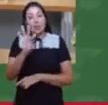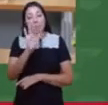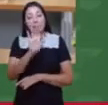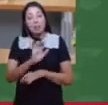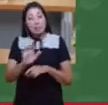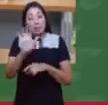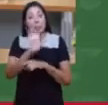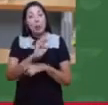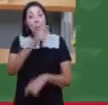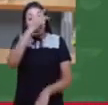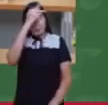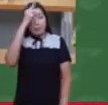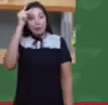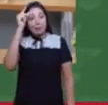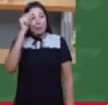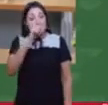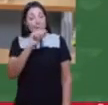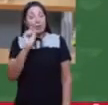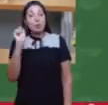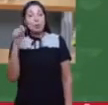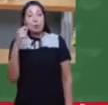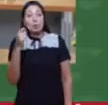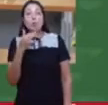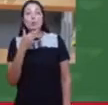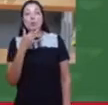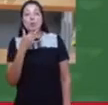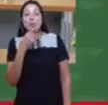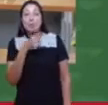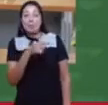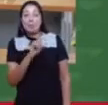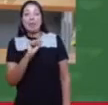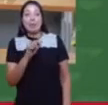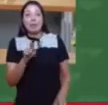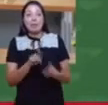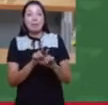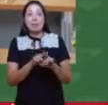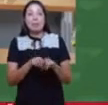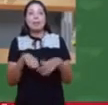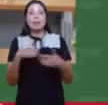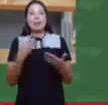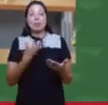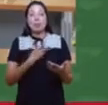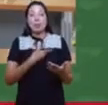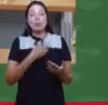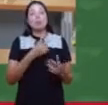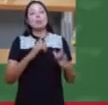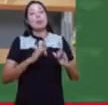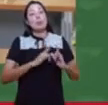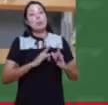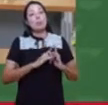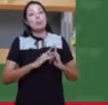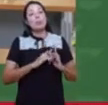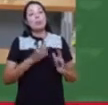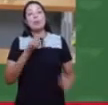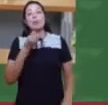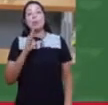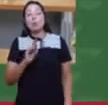estadual, foi prefeito lá em Novo Hamburgo, no Rio Grande do Sul, conhecido, né, o Odair. E Arlindo, nosso colega, diz boa